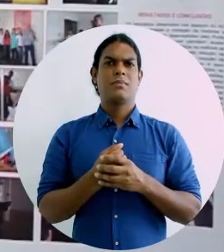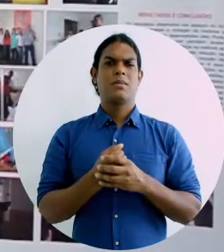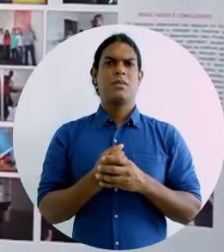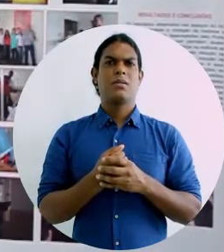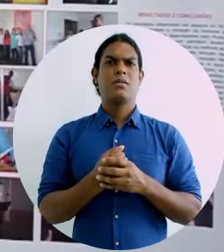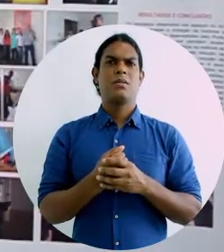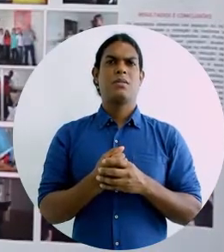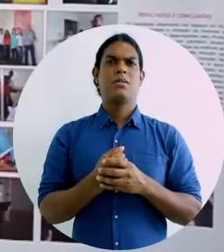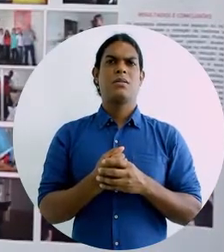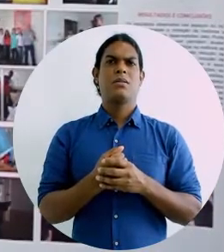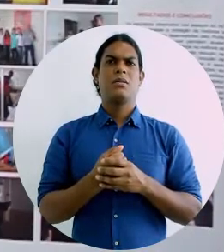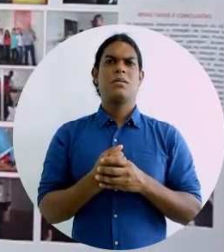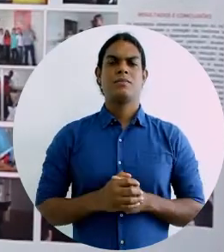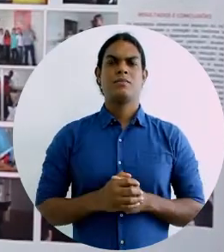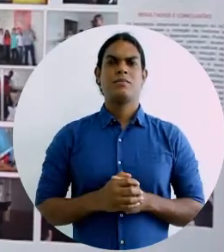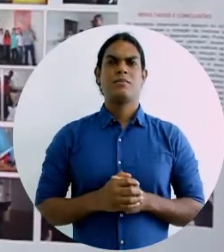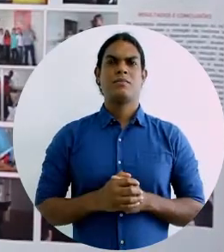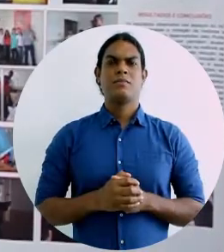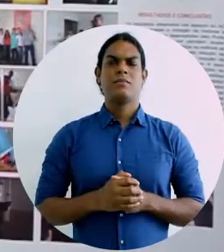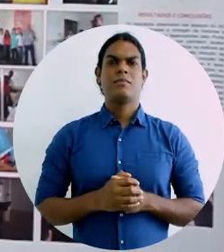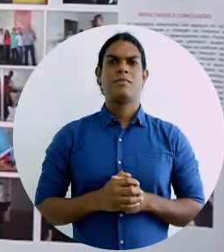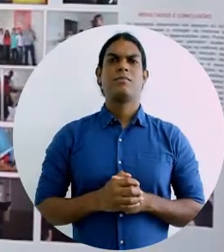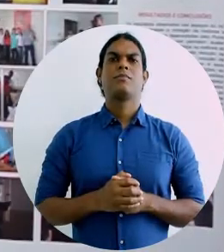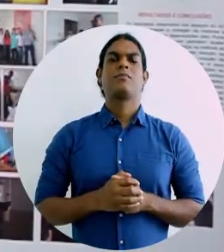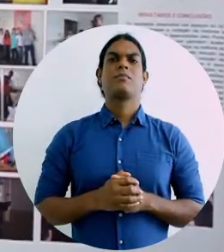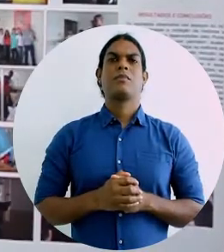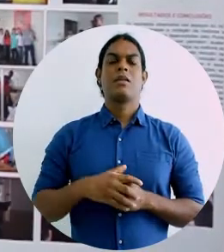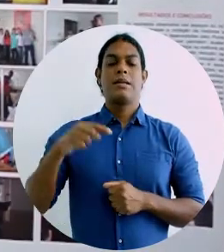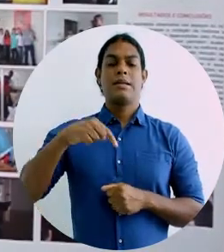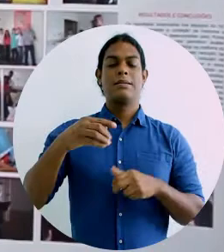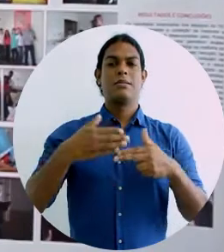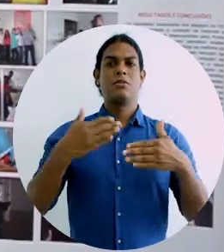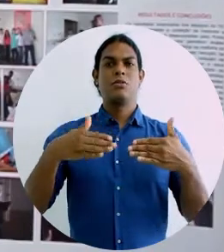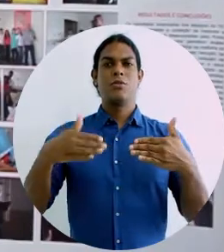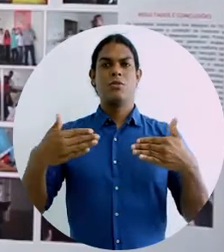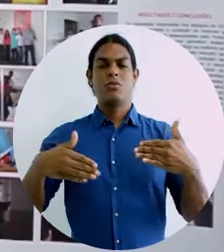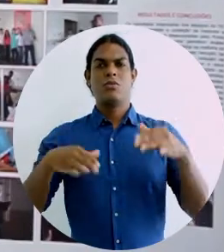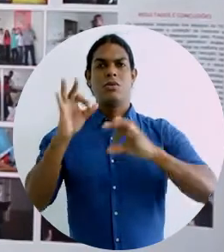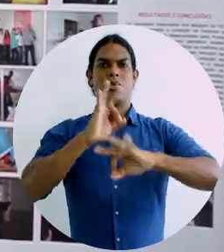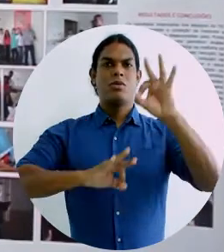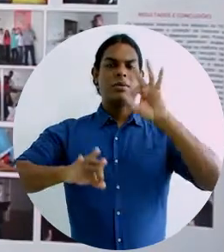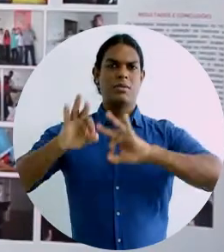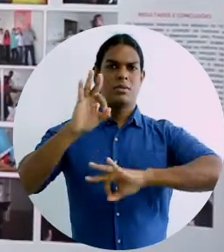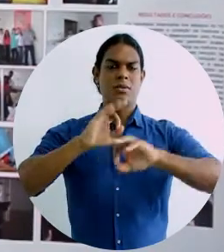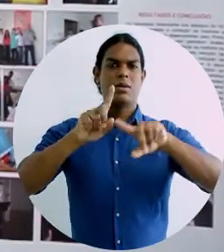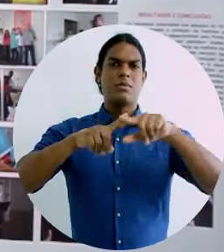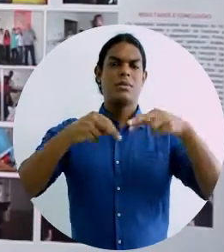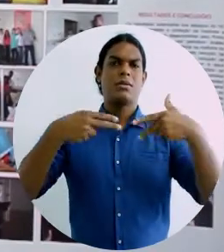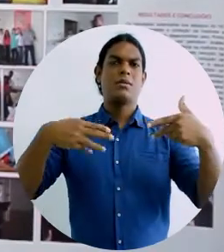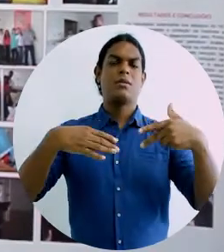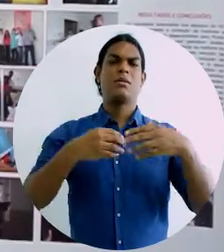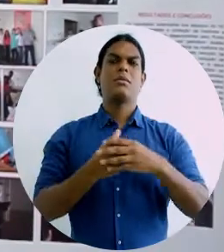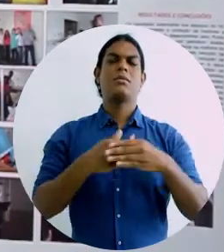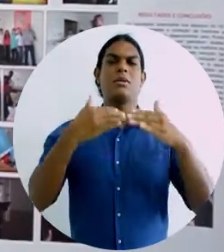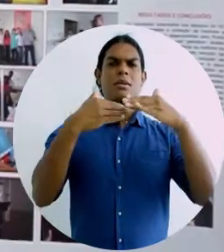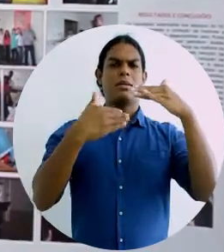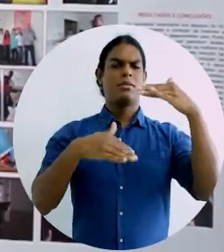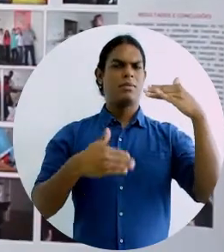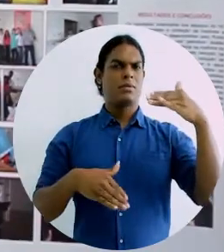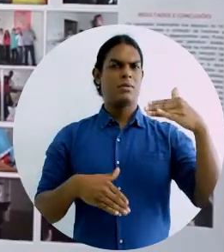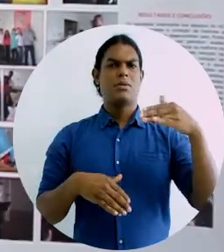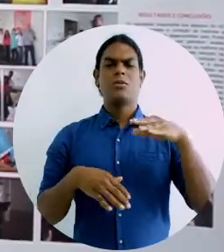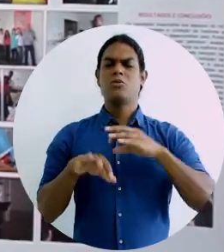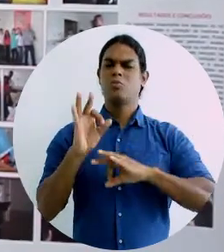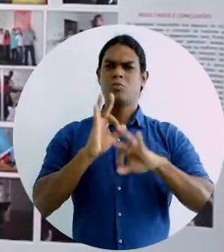o ponto de leitura, para fazer a organização desse acervo, dessa coleção. Então, eles catalogaram o material, classificaram, indexaram. Até aí, o